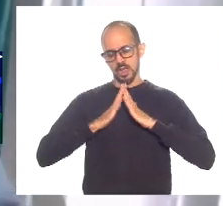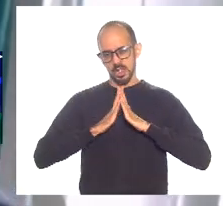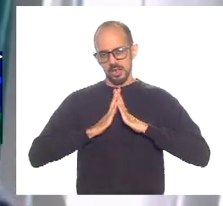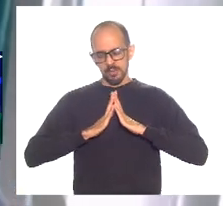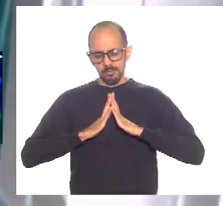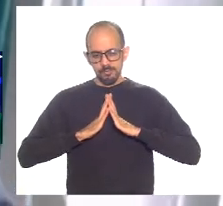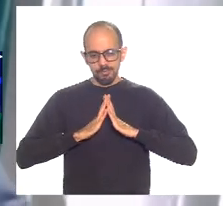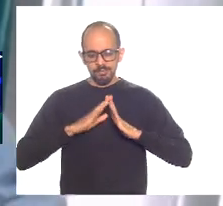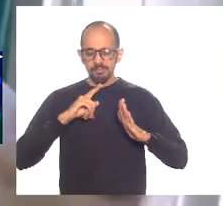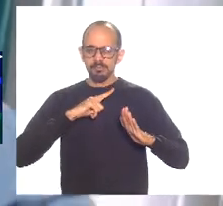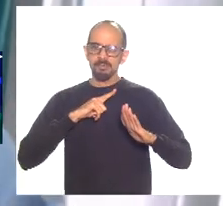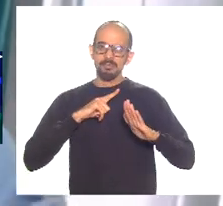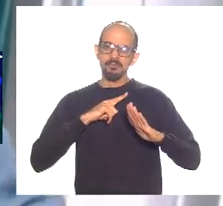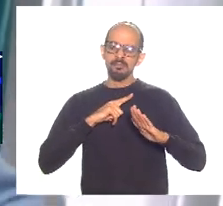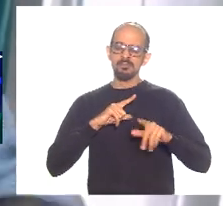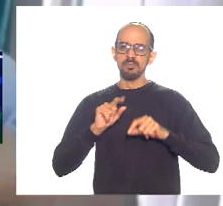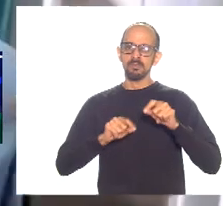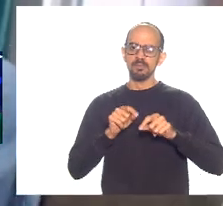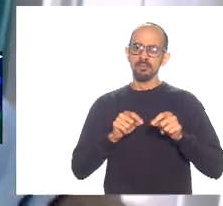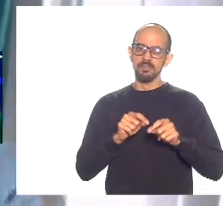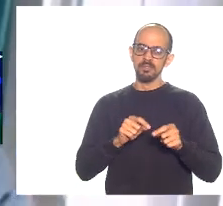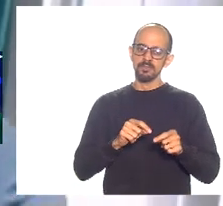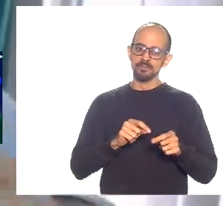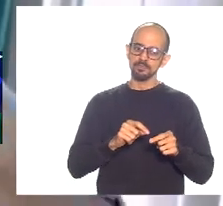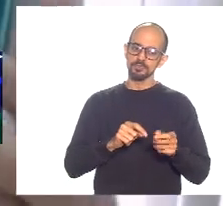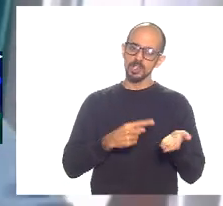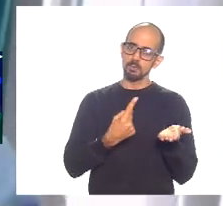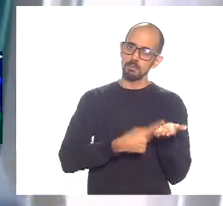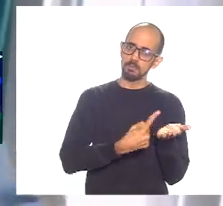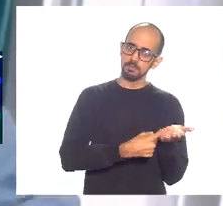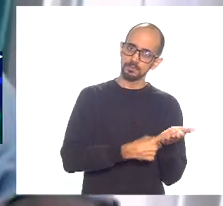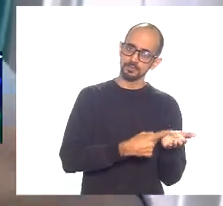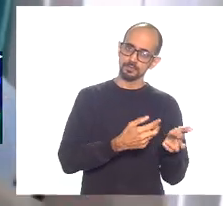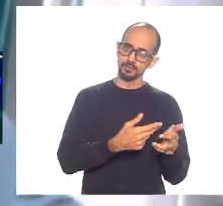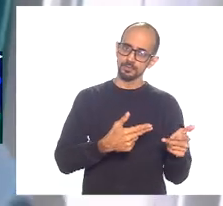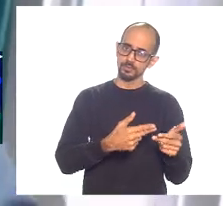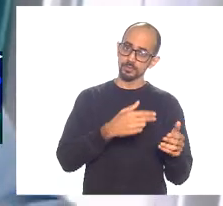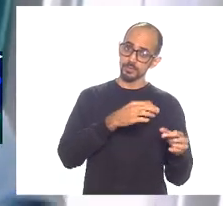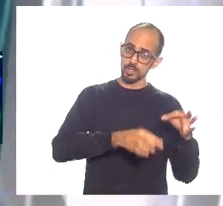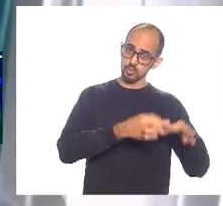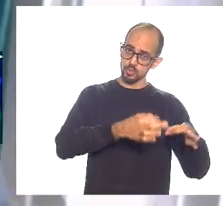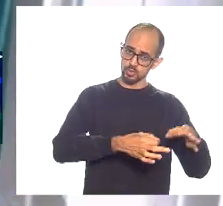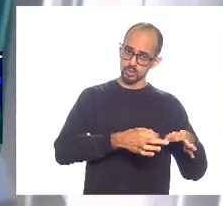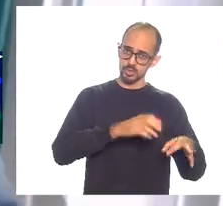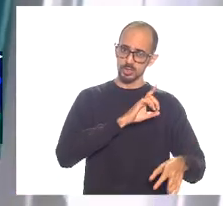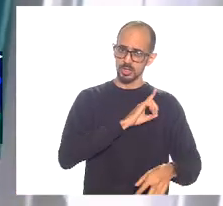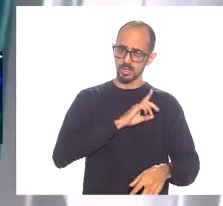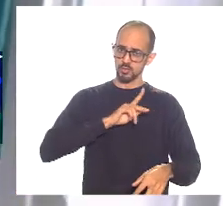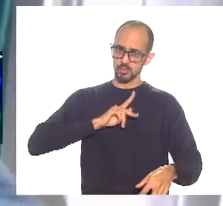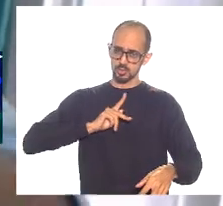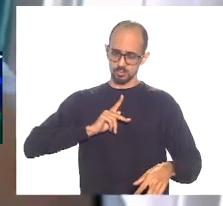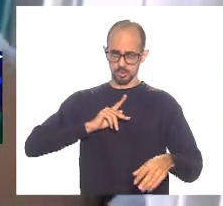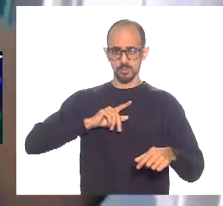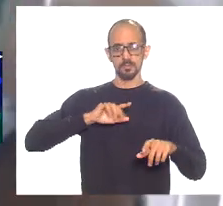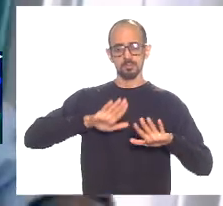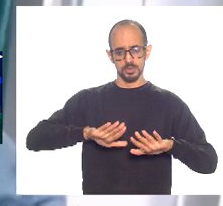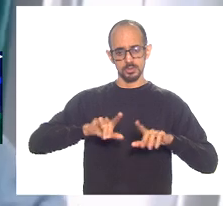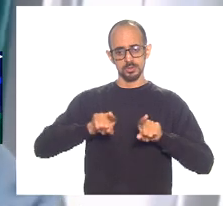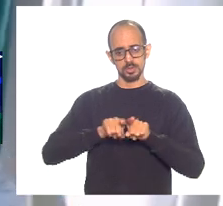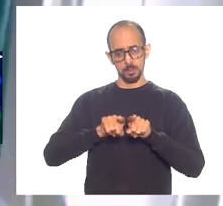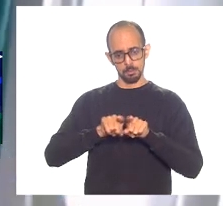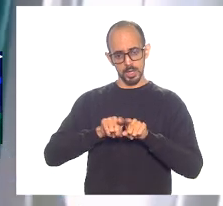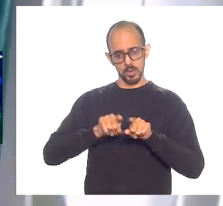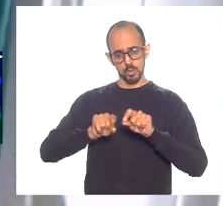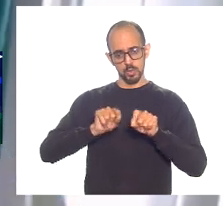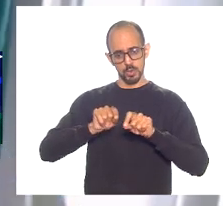protocolado Peças na justiça O TC ela defensoria a CBN enfim e ademais a decisão